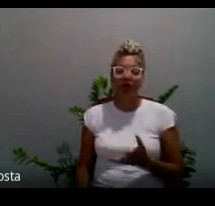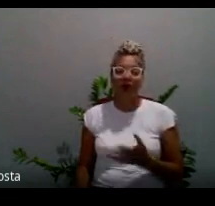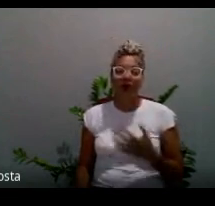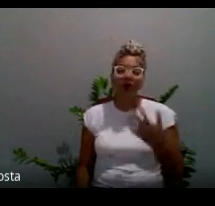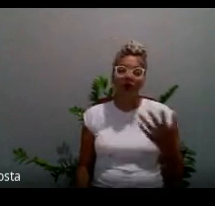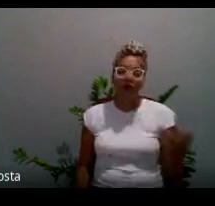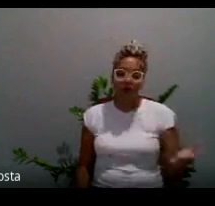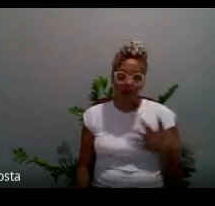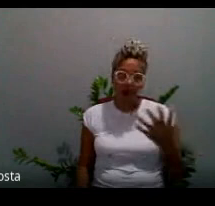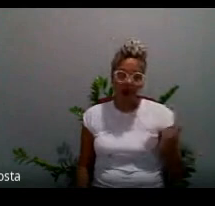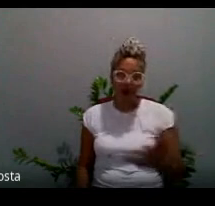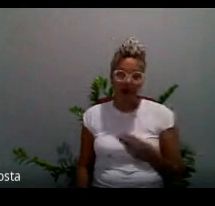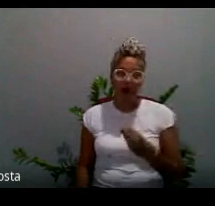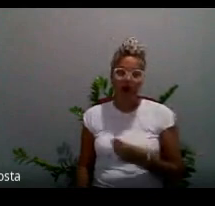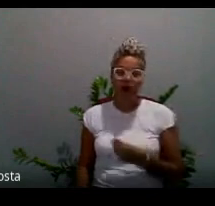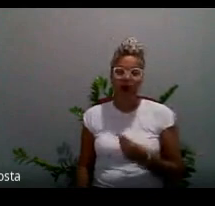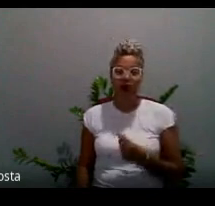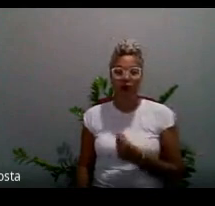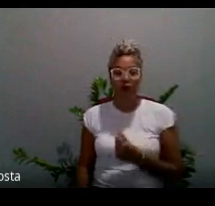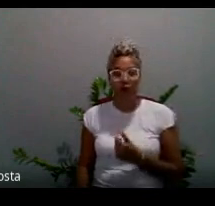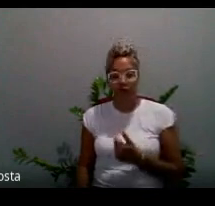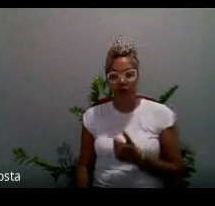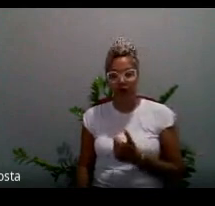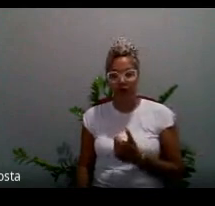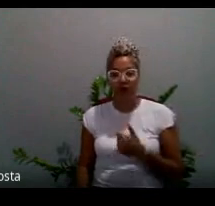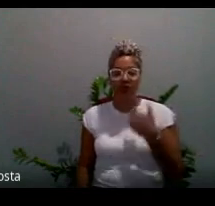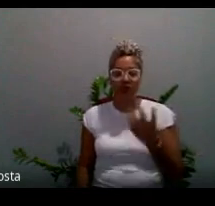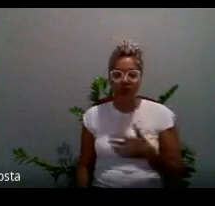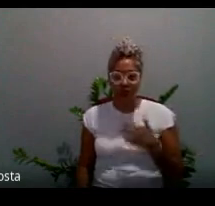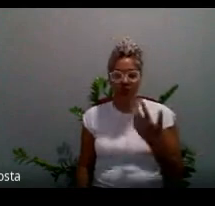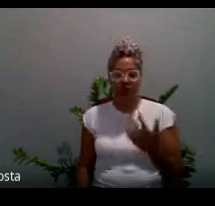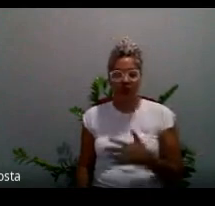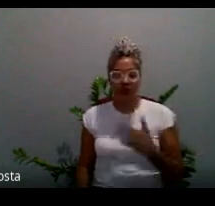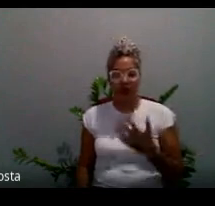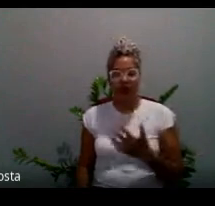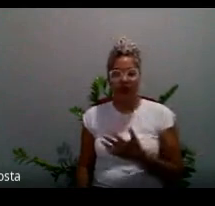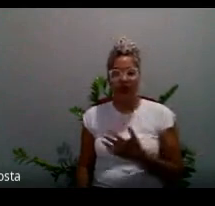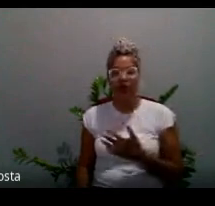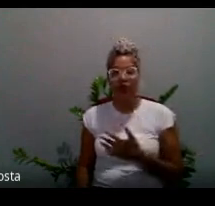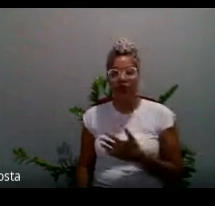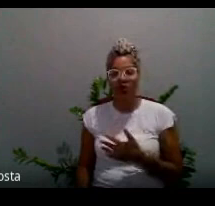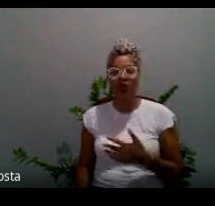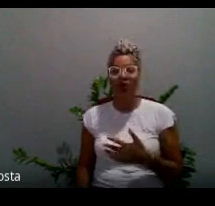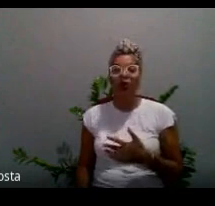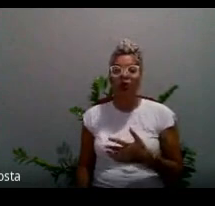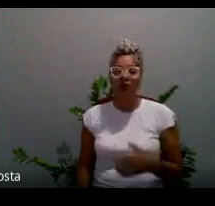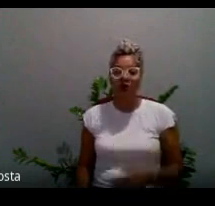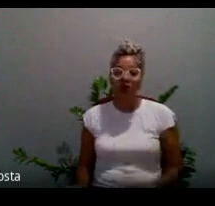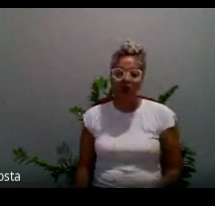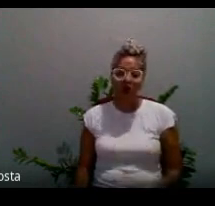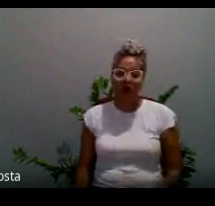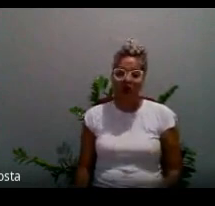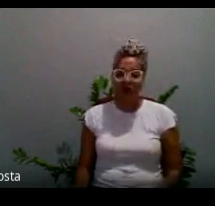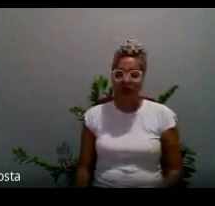adaptada, né, perante esse estudo, rendeu frutos. E frutos que estão sendo colhidos, né, frequentemente, onde a gente tem um índice maior